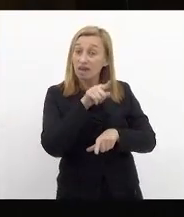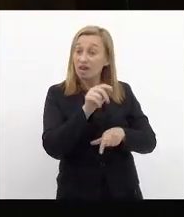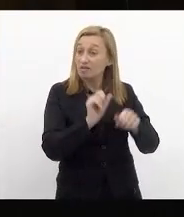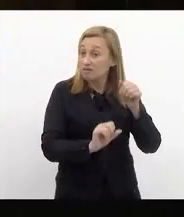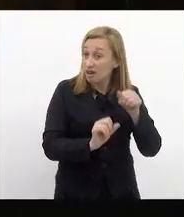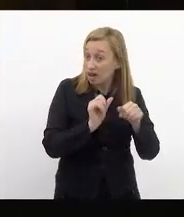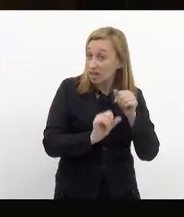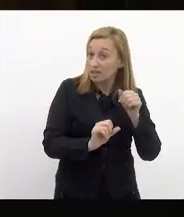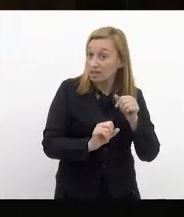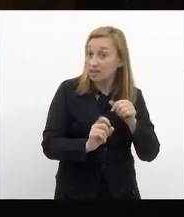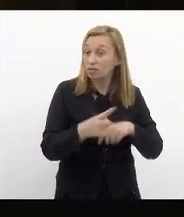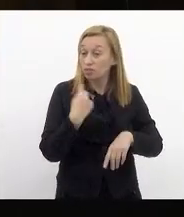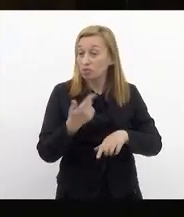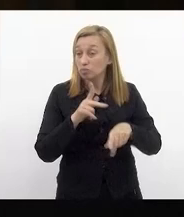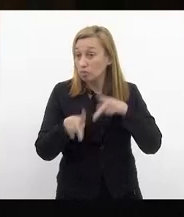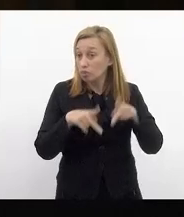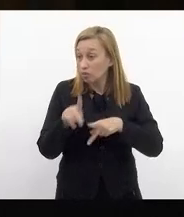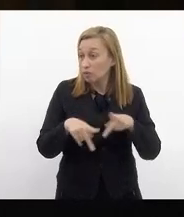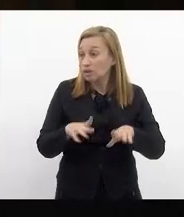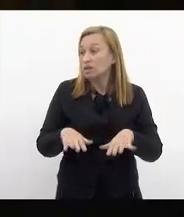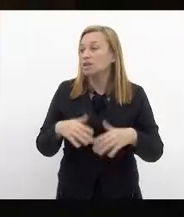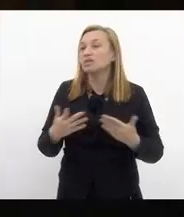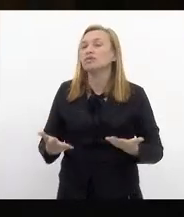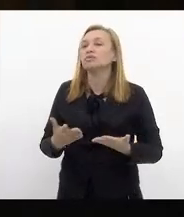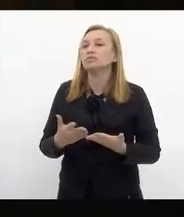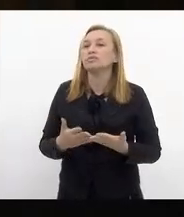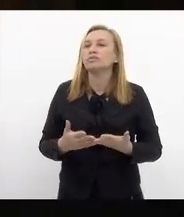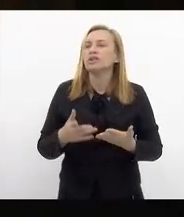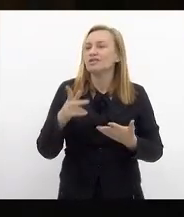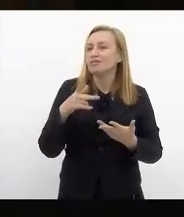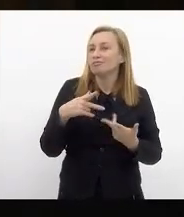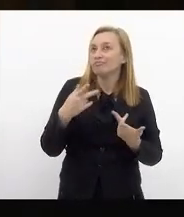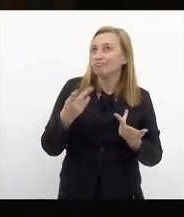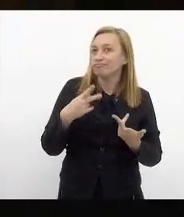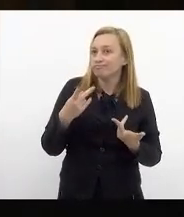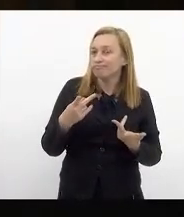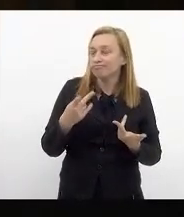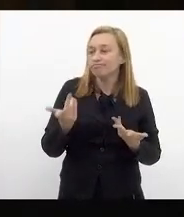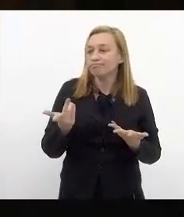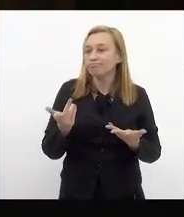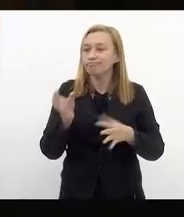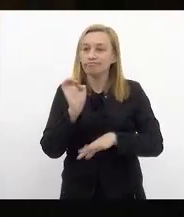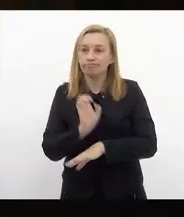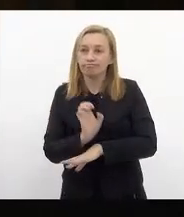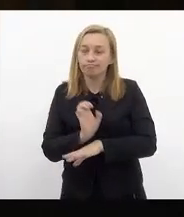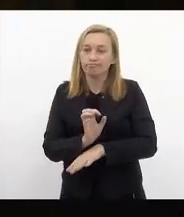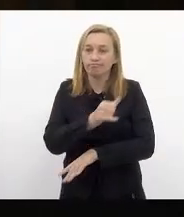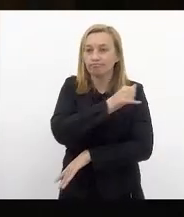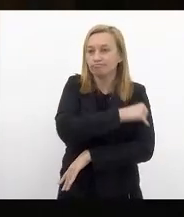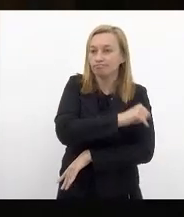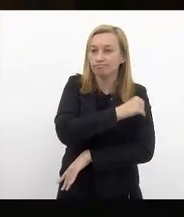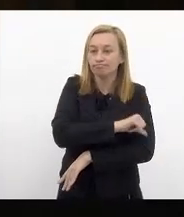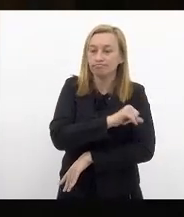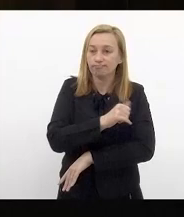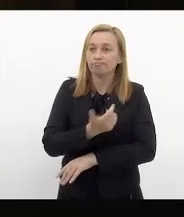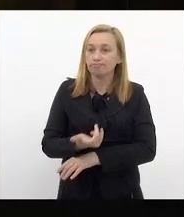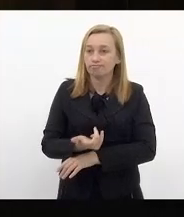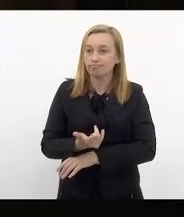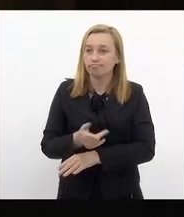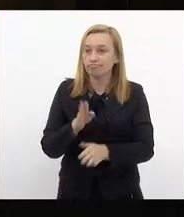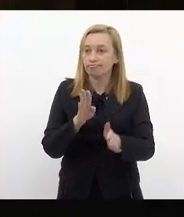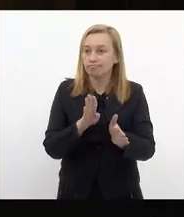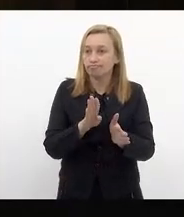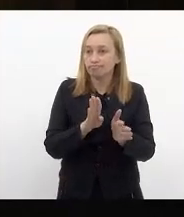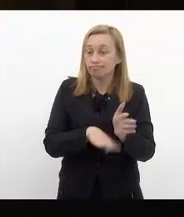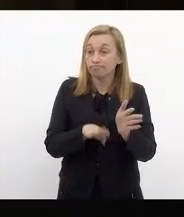à nossa população, sob a falácia de que o Estado do Rio de Janeiro é um grande